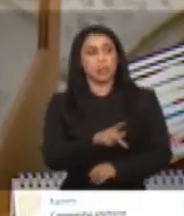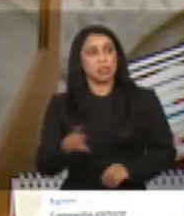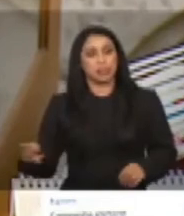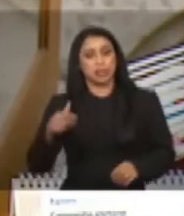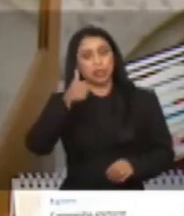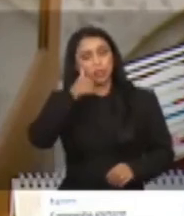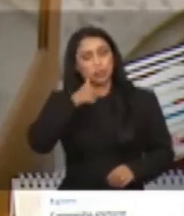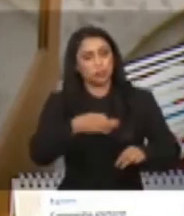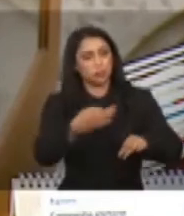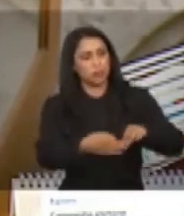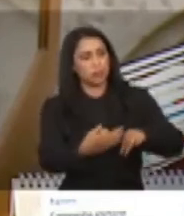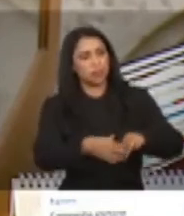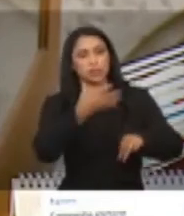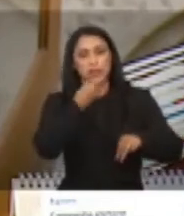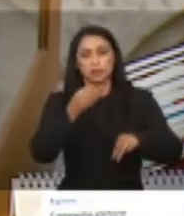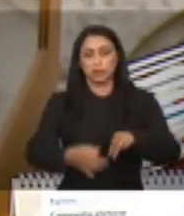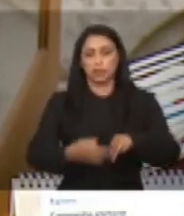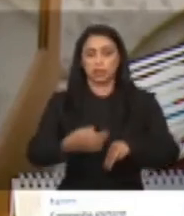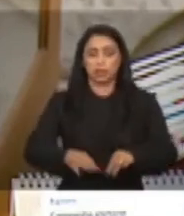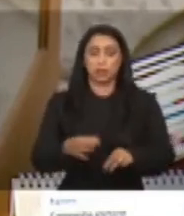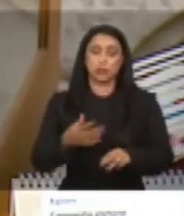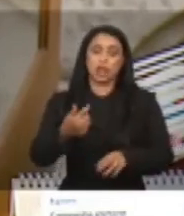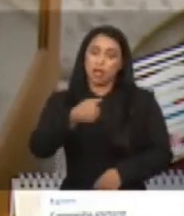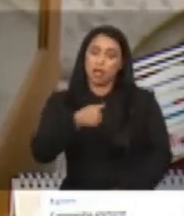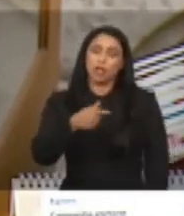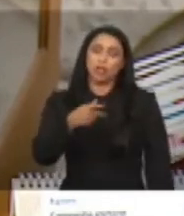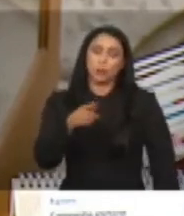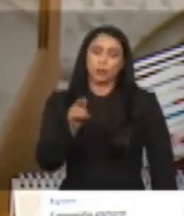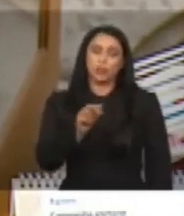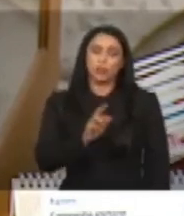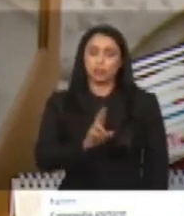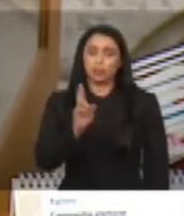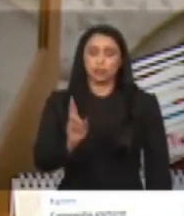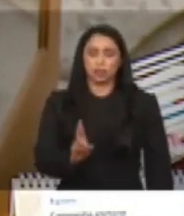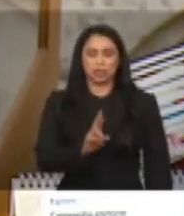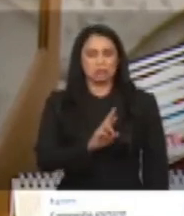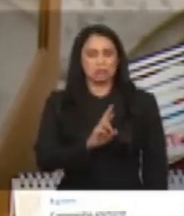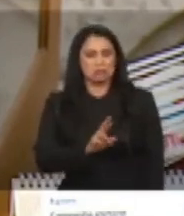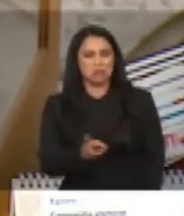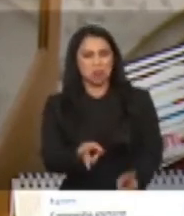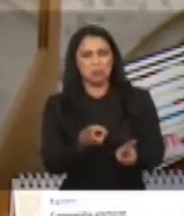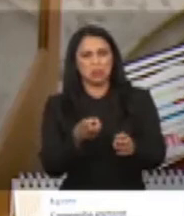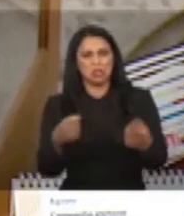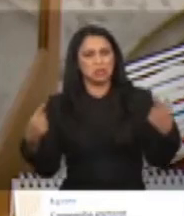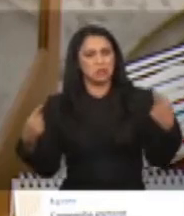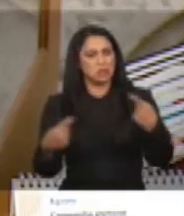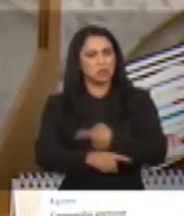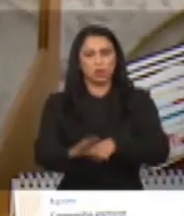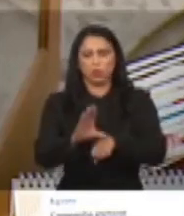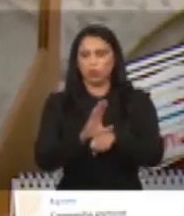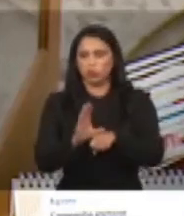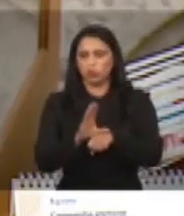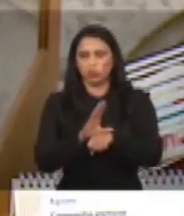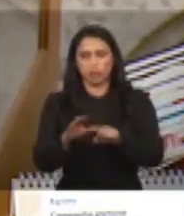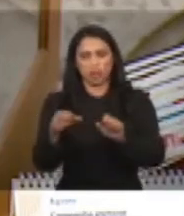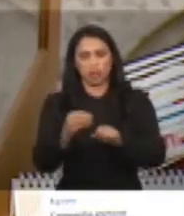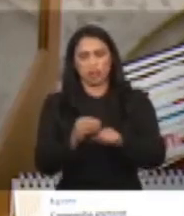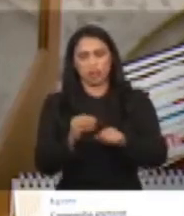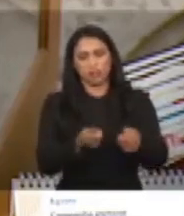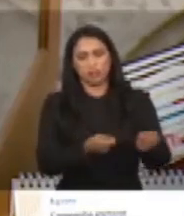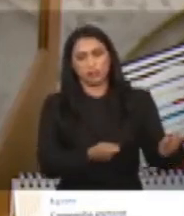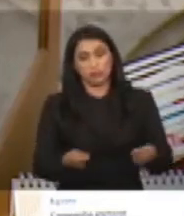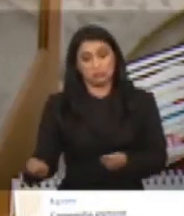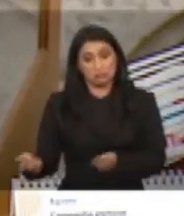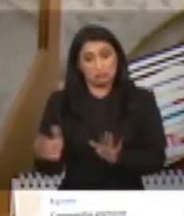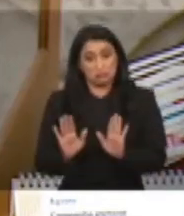não vislumbra o Procurador-Geral da República as inconstitucionalidades arguídas, em